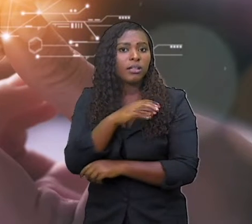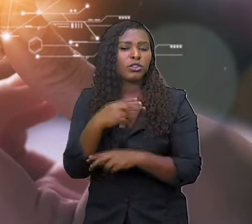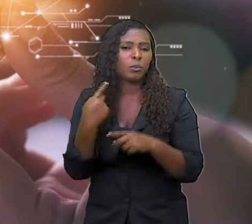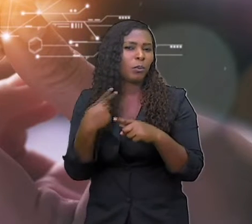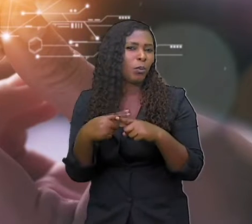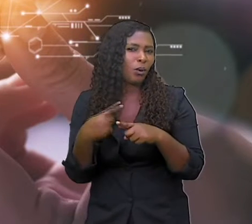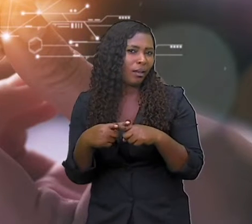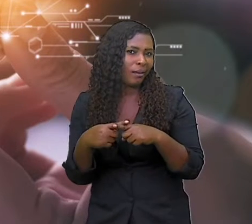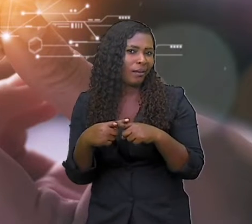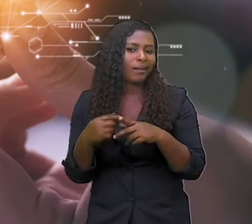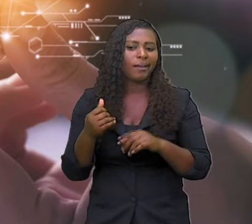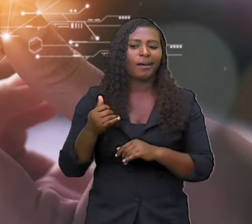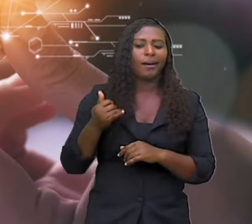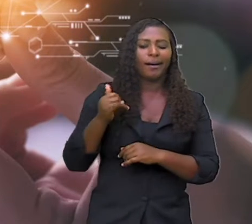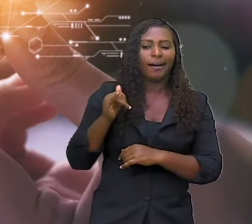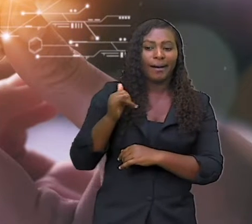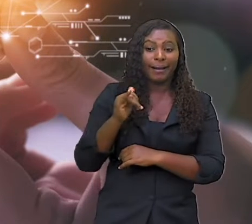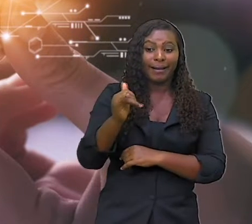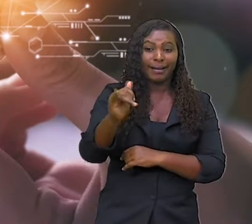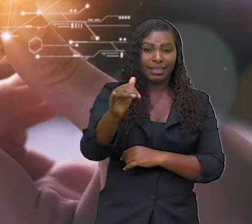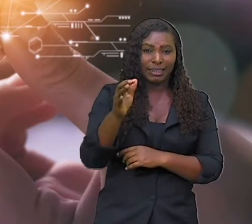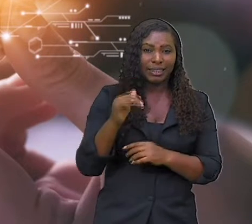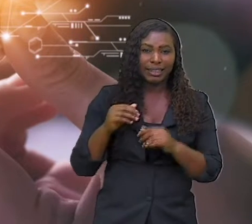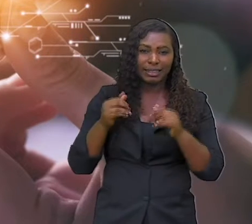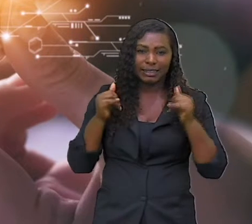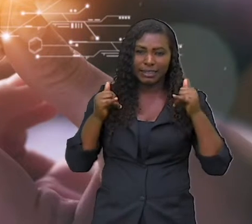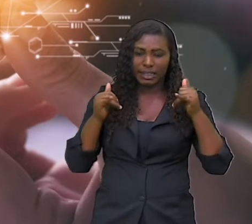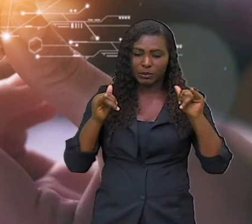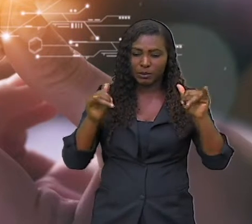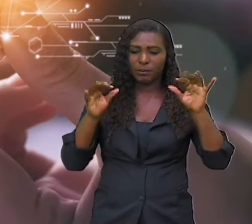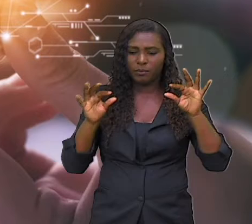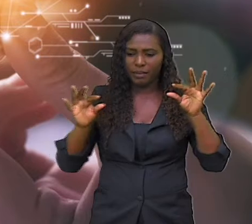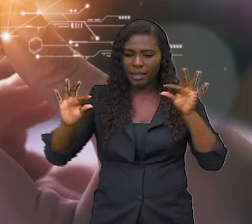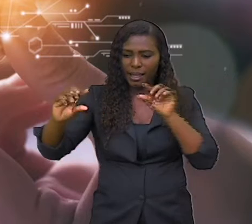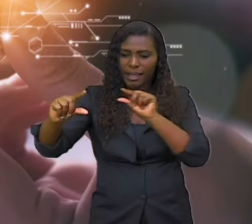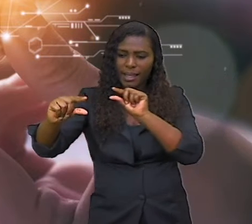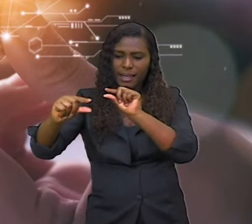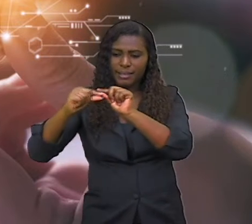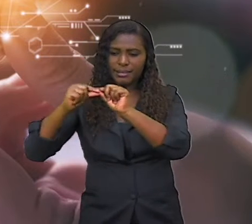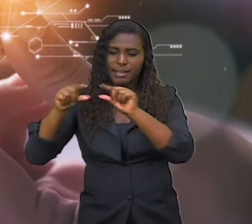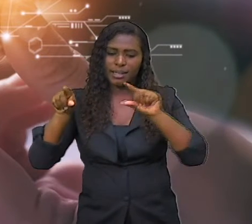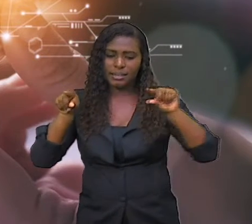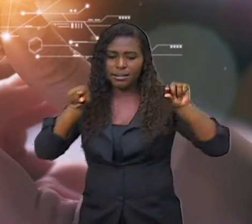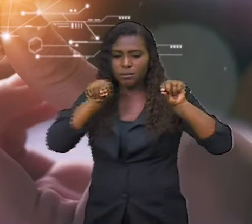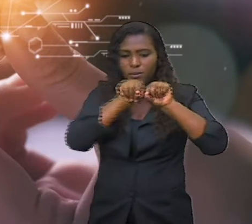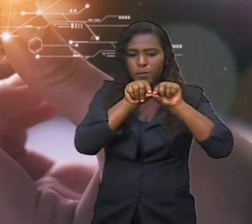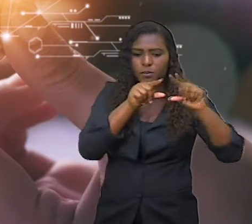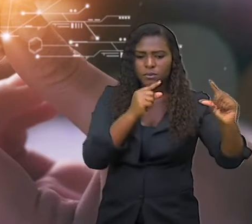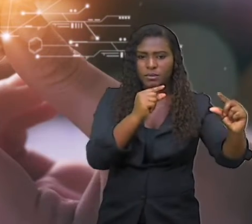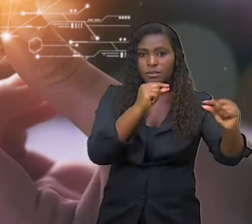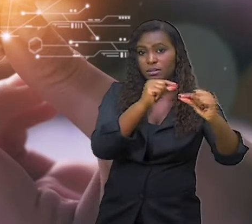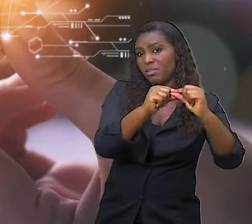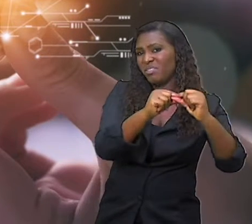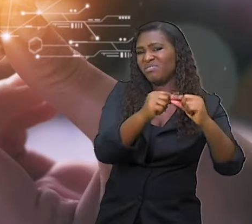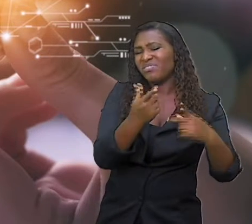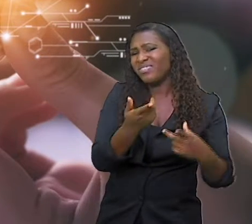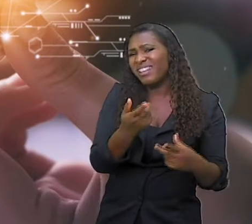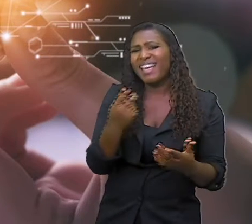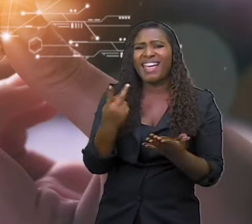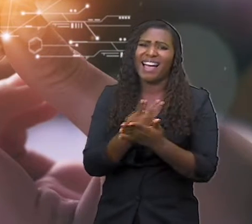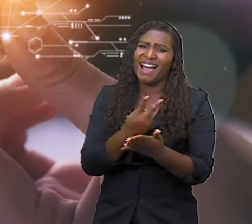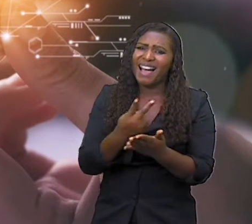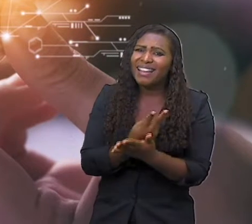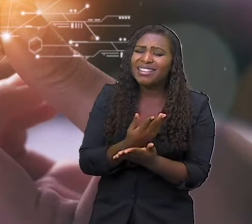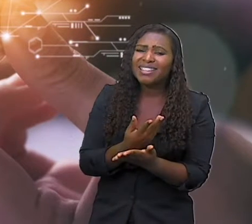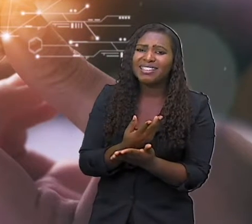qualidade ou o desgaste de materiais antigos podem provocar um curto-circuito. Quando